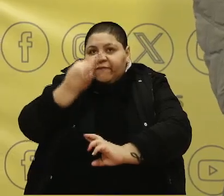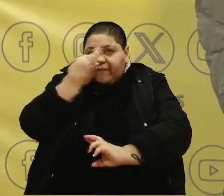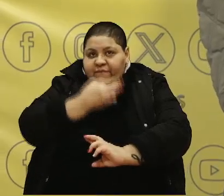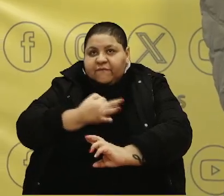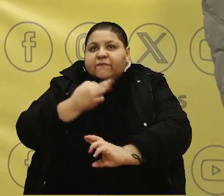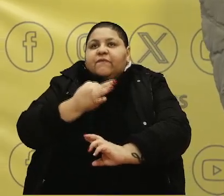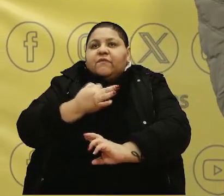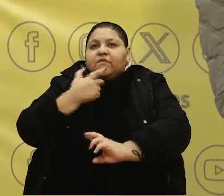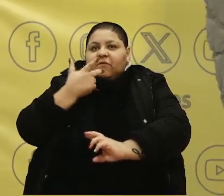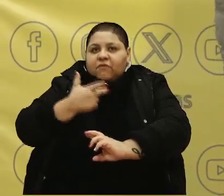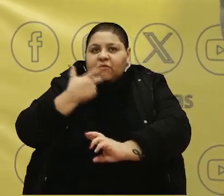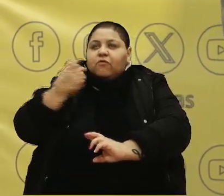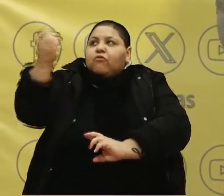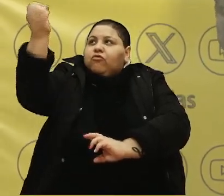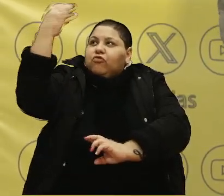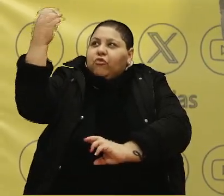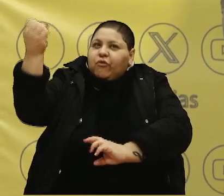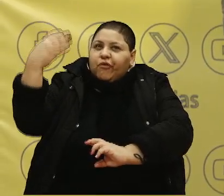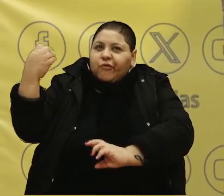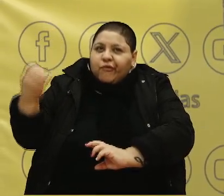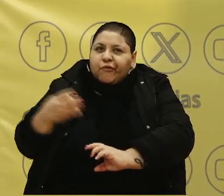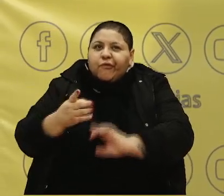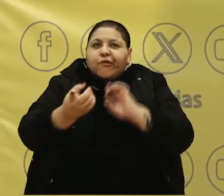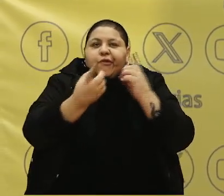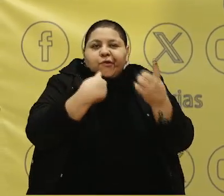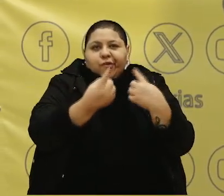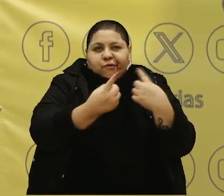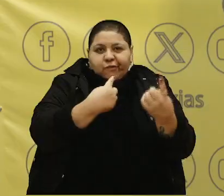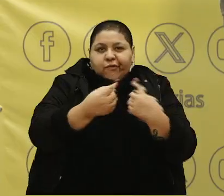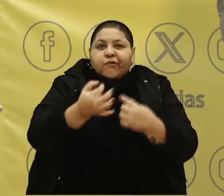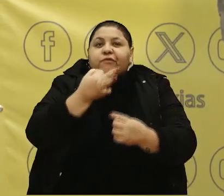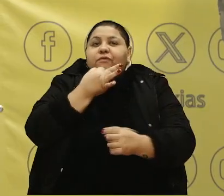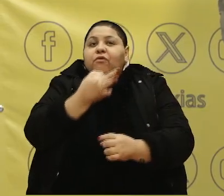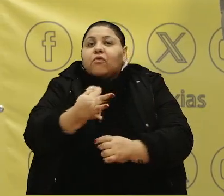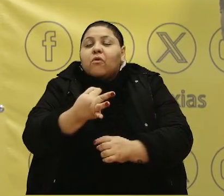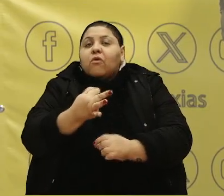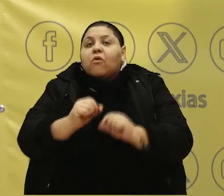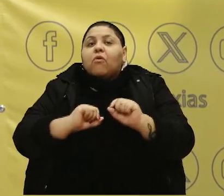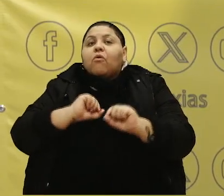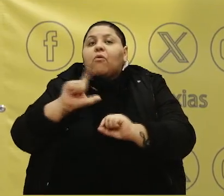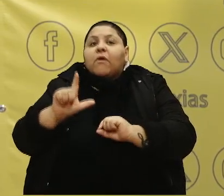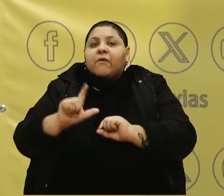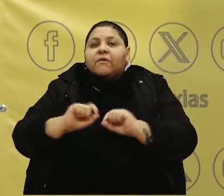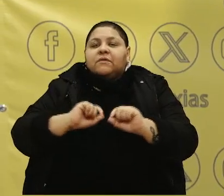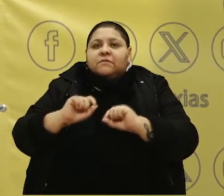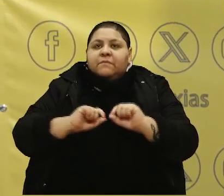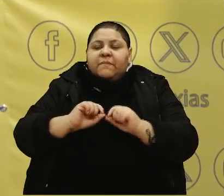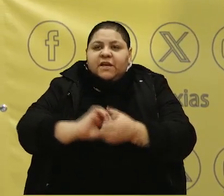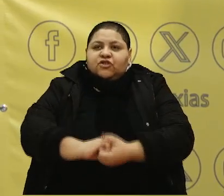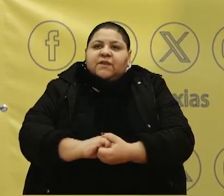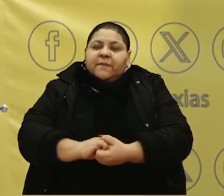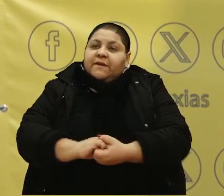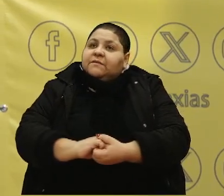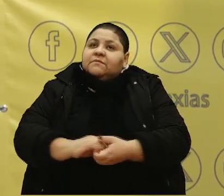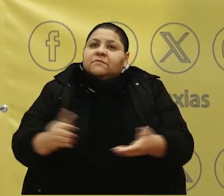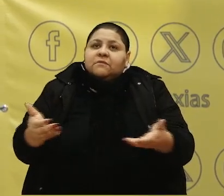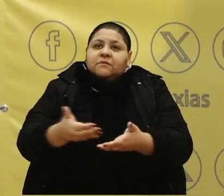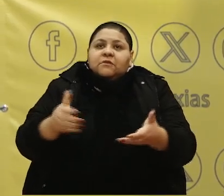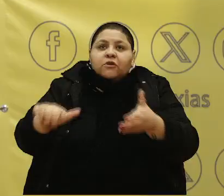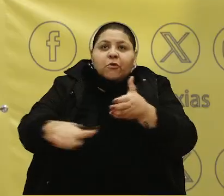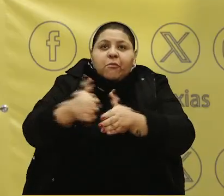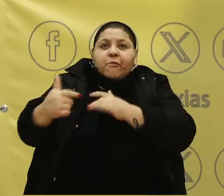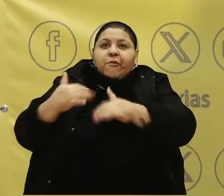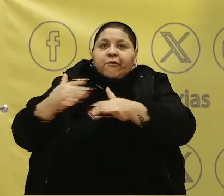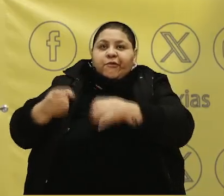essa questão dos semáforos, das perimetrais. Na sua opinião, quais são as melhorias que dá para fazer para melhorar o fluxo